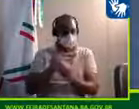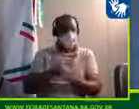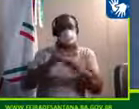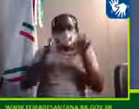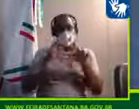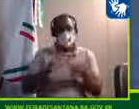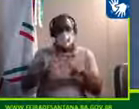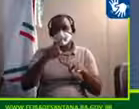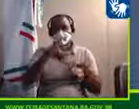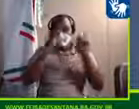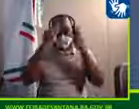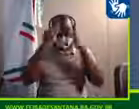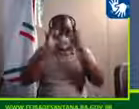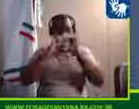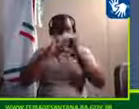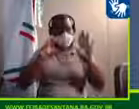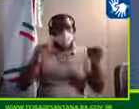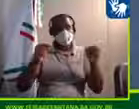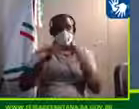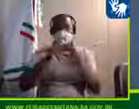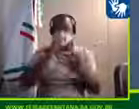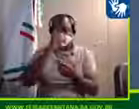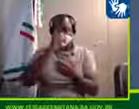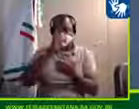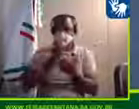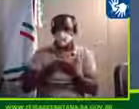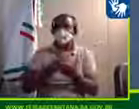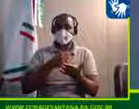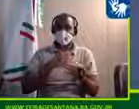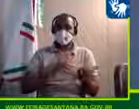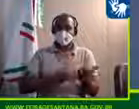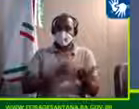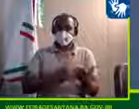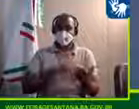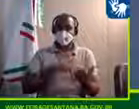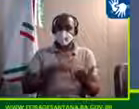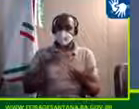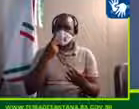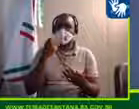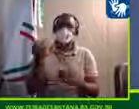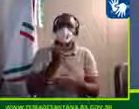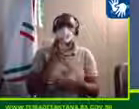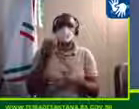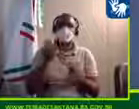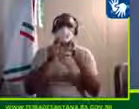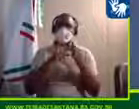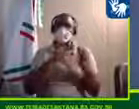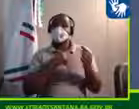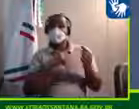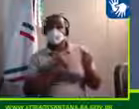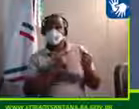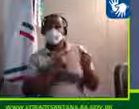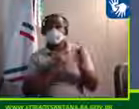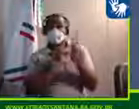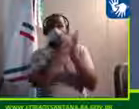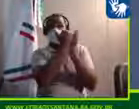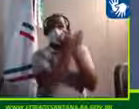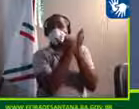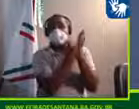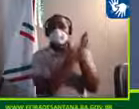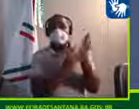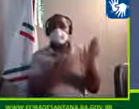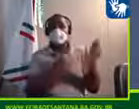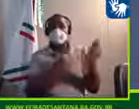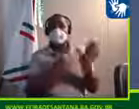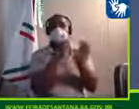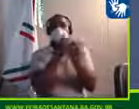até porque é nosso dever poder fazê-lo também. Então, nós estamos aqui com os recursos que